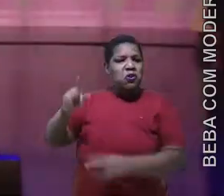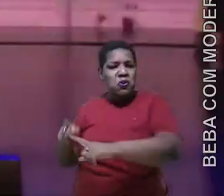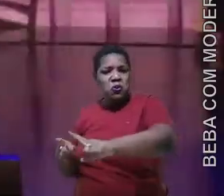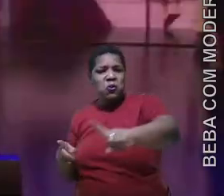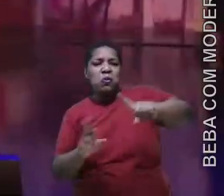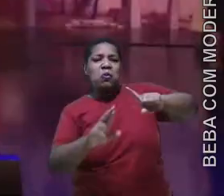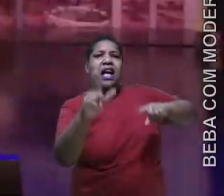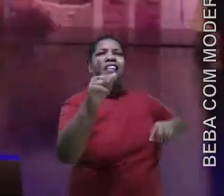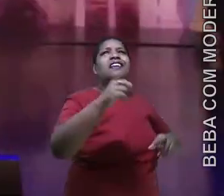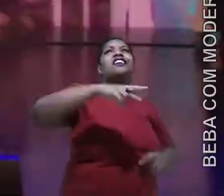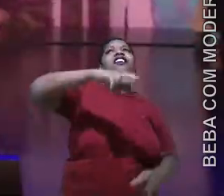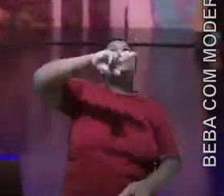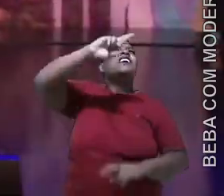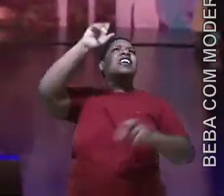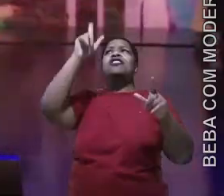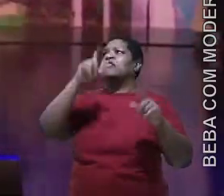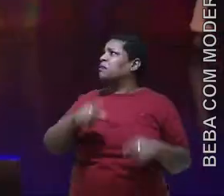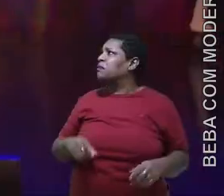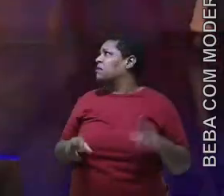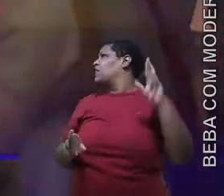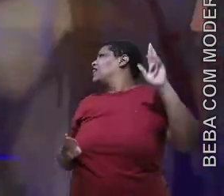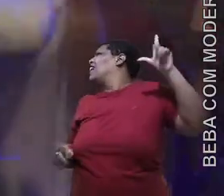E aí